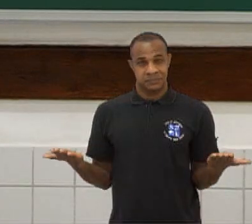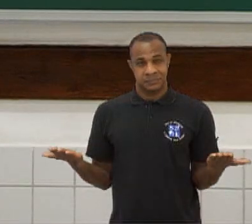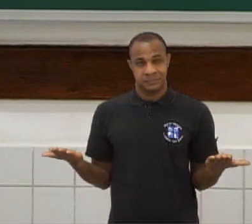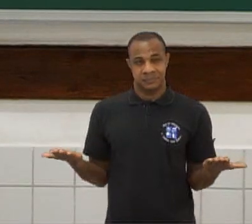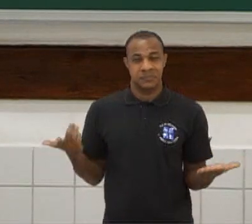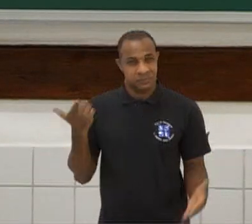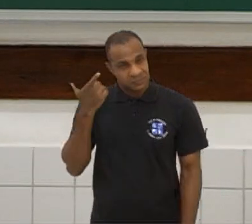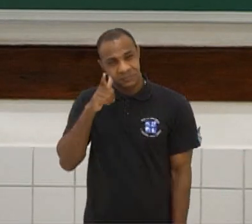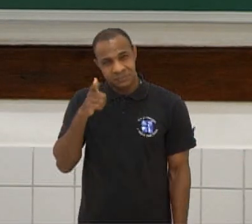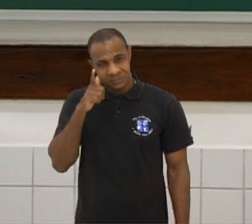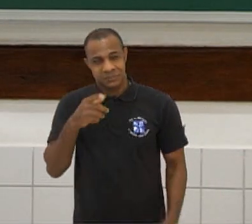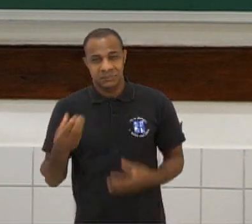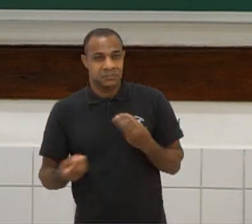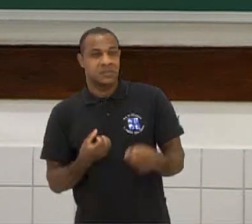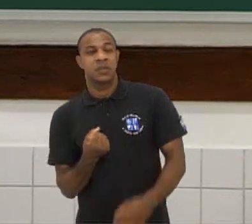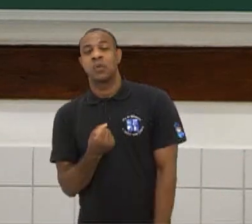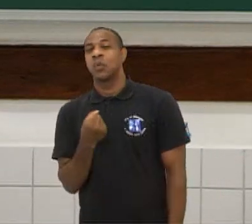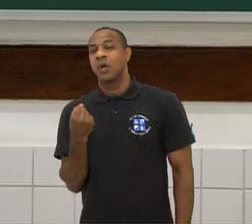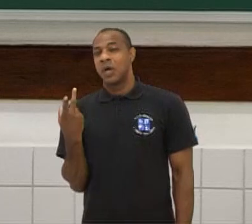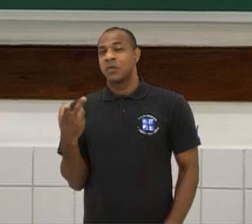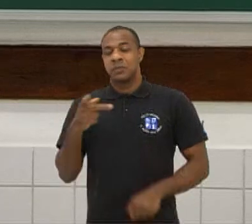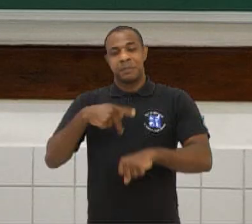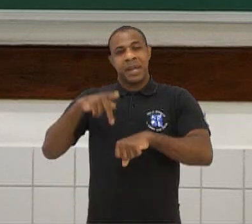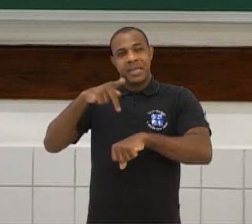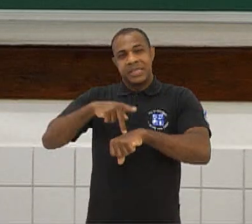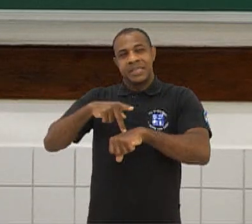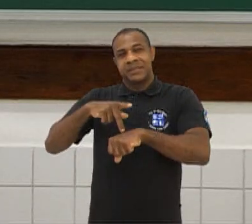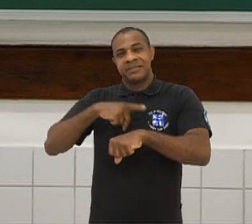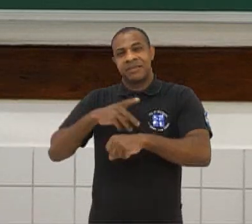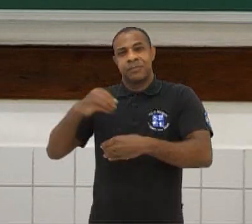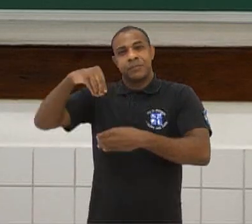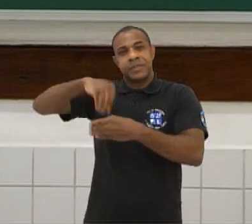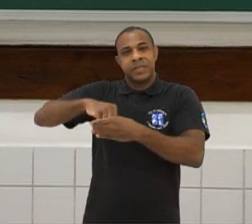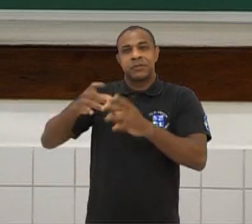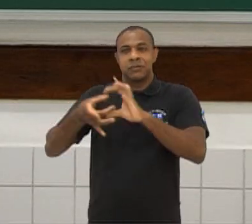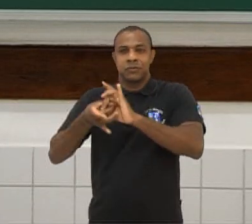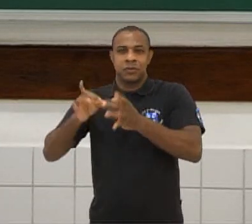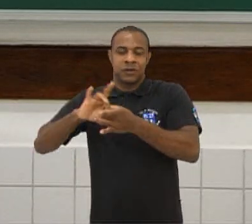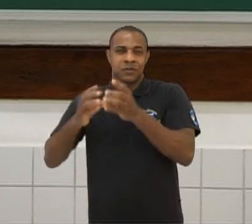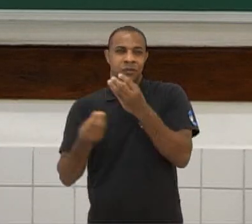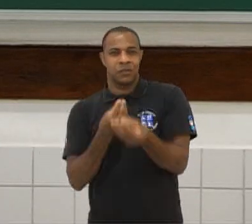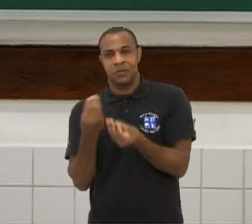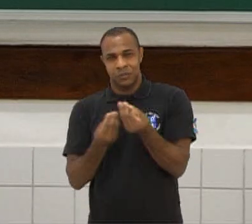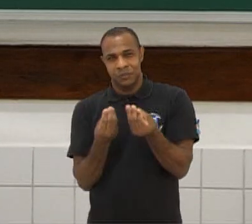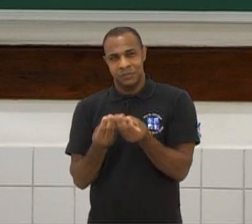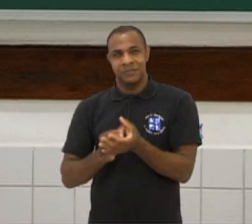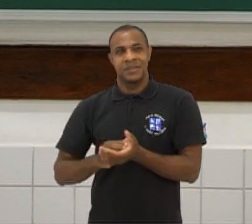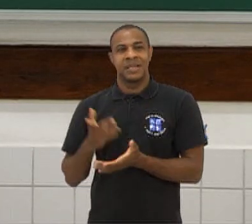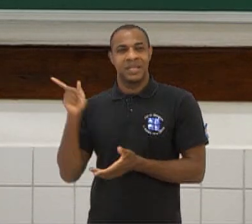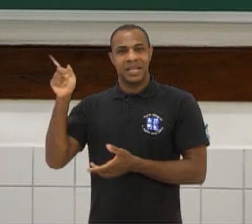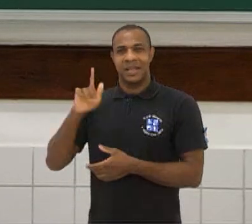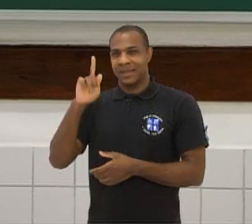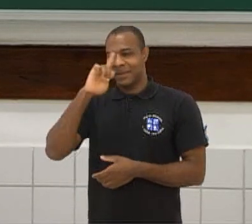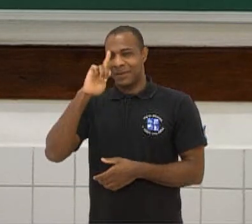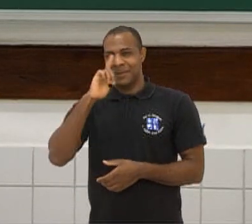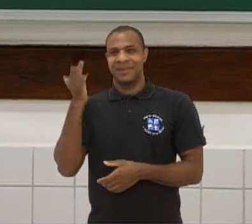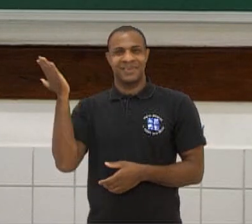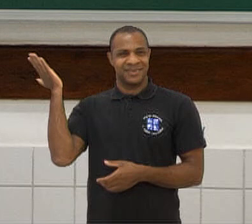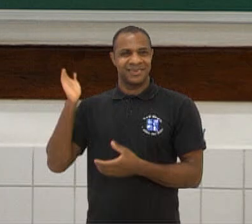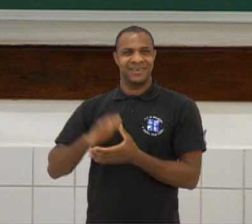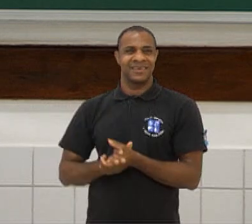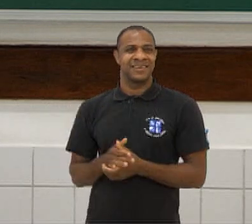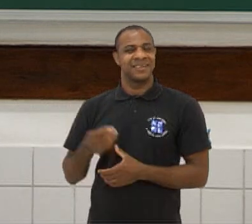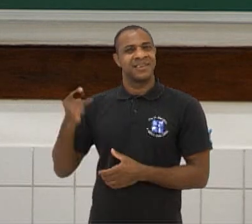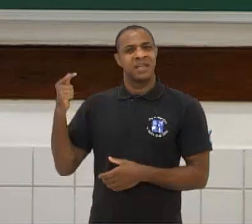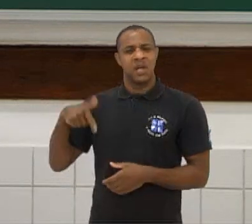aí, galerinha, conseguiu resolver? Descobrir quantos países participaram desses Jogos Olímpicos, né, da Olimpíada. Lembra? Era para ter Olimpíada